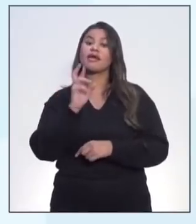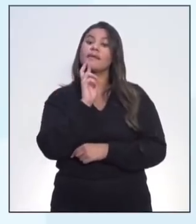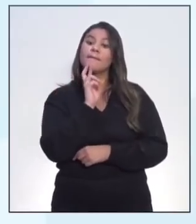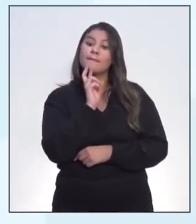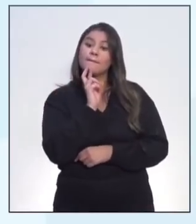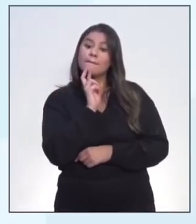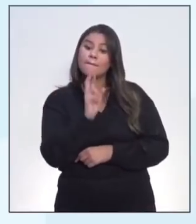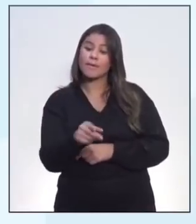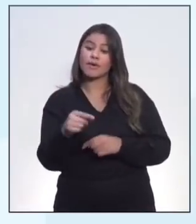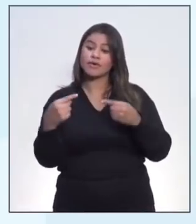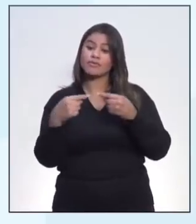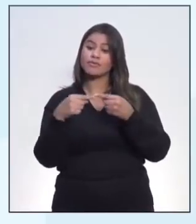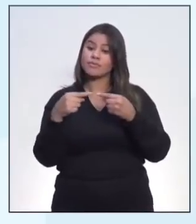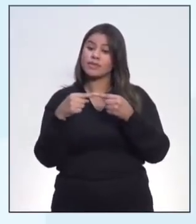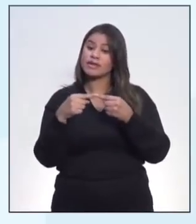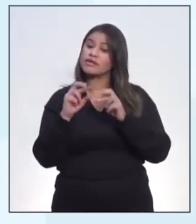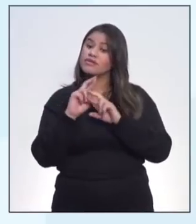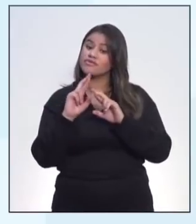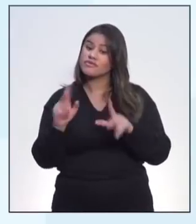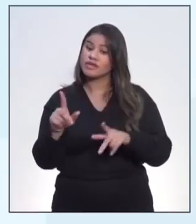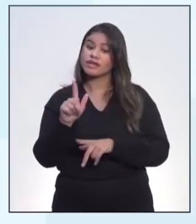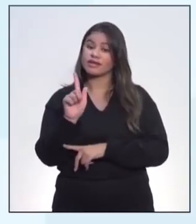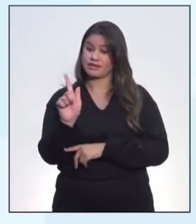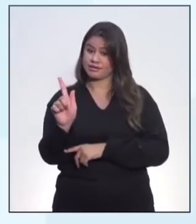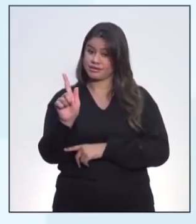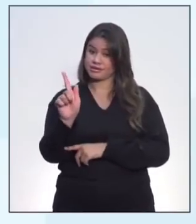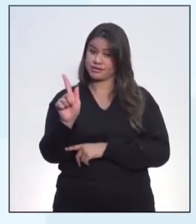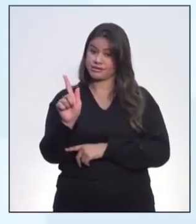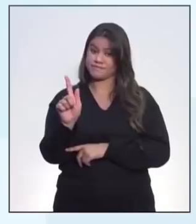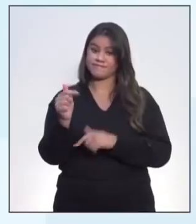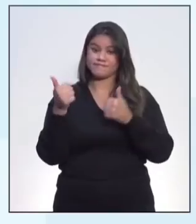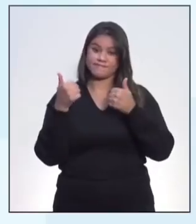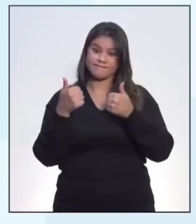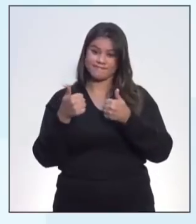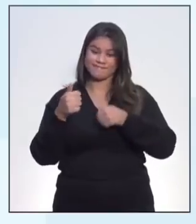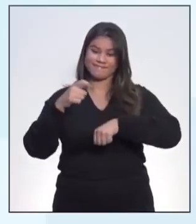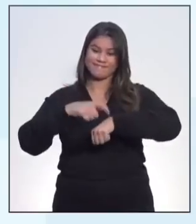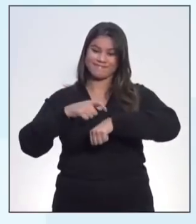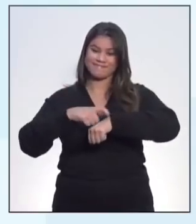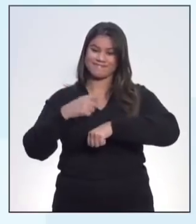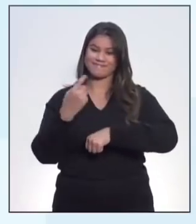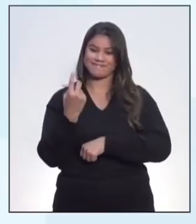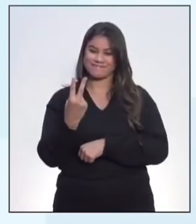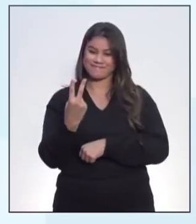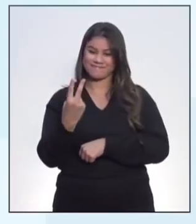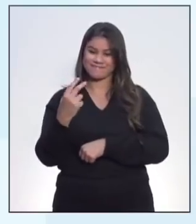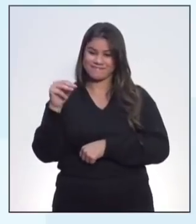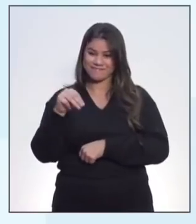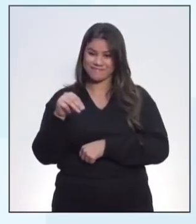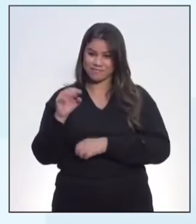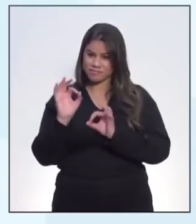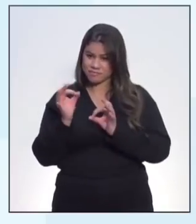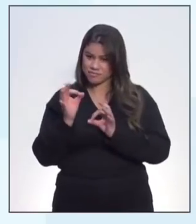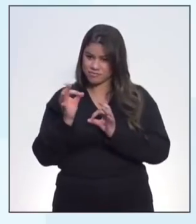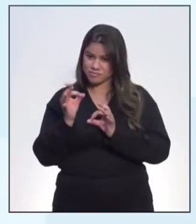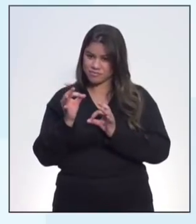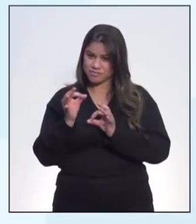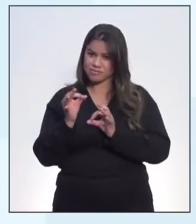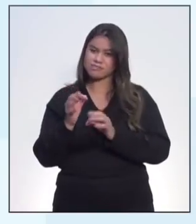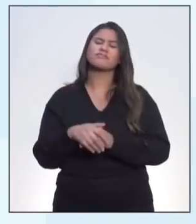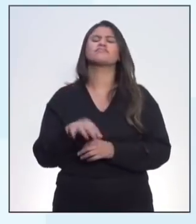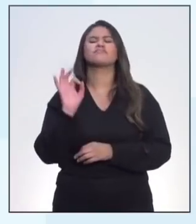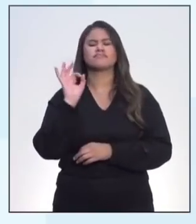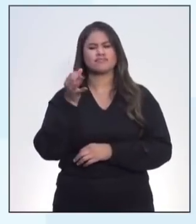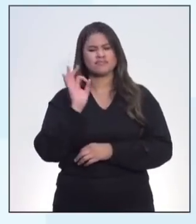precisa estar em gramas. Tudo bem? Tudo bem. 2 minutinhos é suficiente, Alessandra? Eu acho que